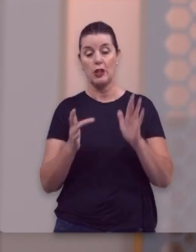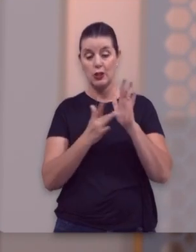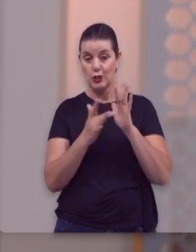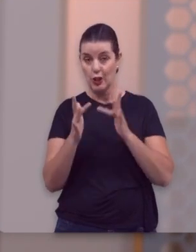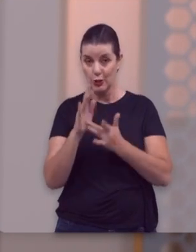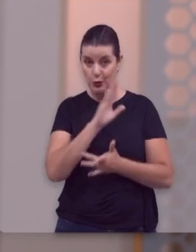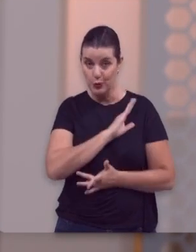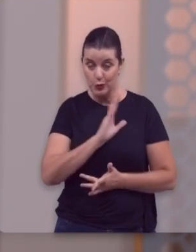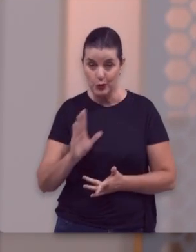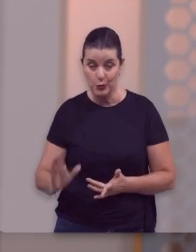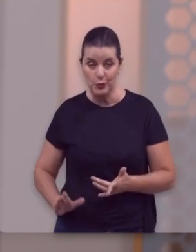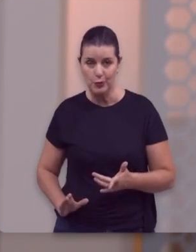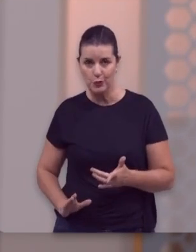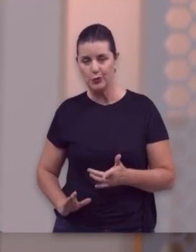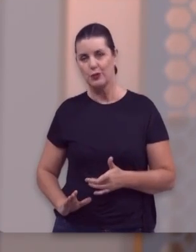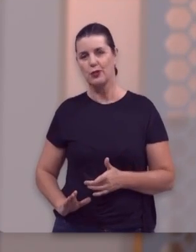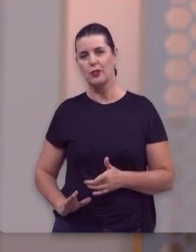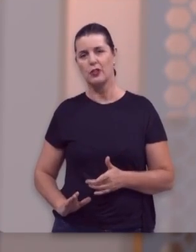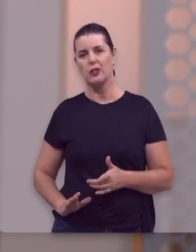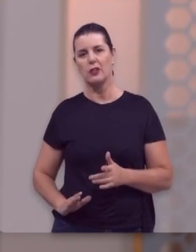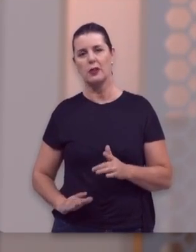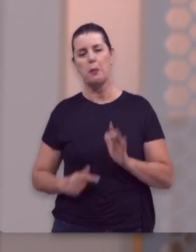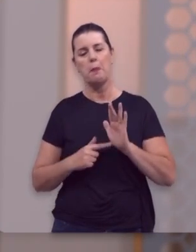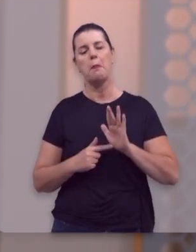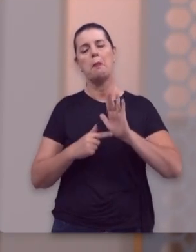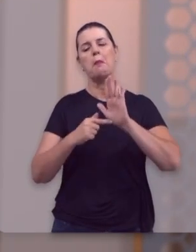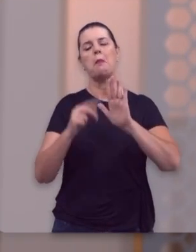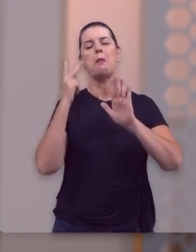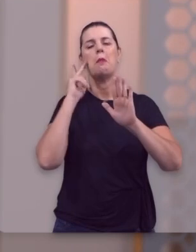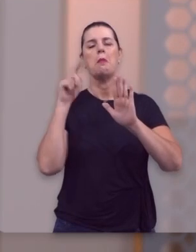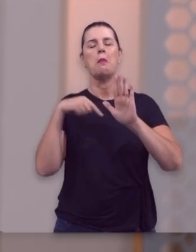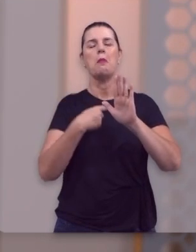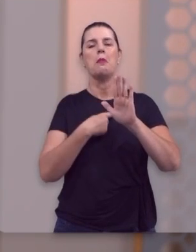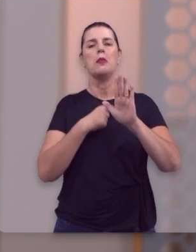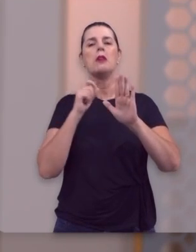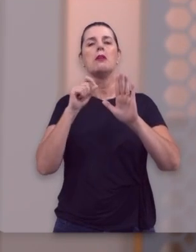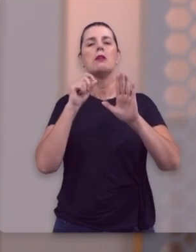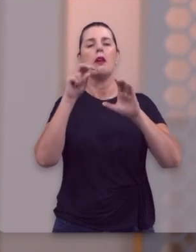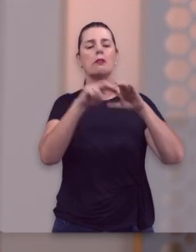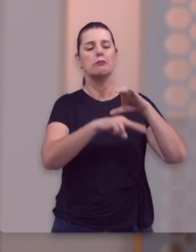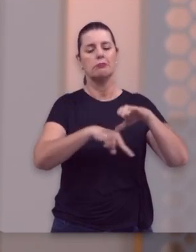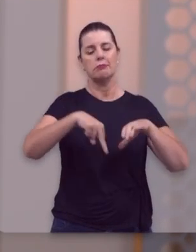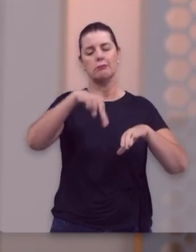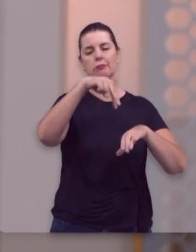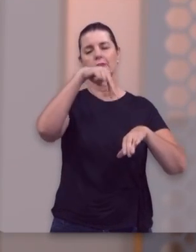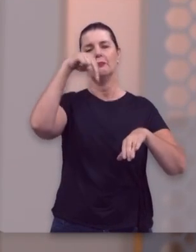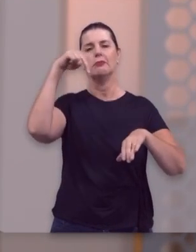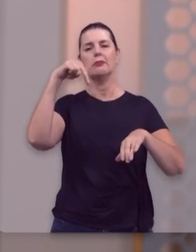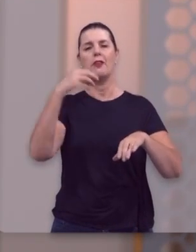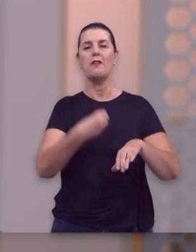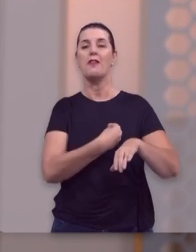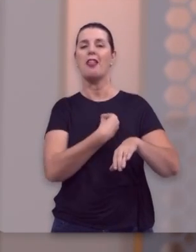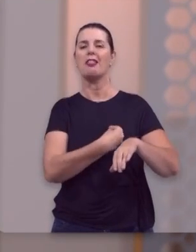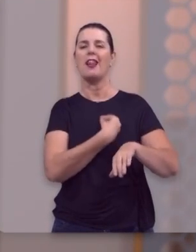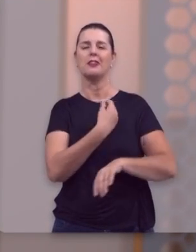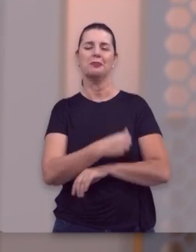Jesus Cristo se apresenta agora como aquele que é a ressurreição e a